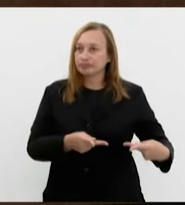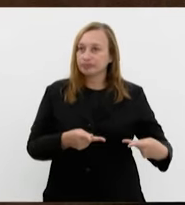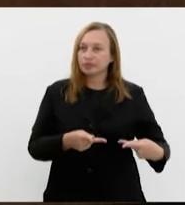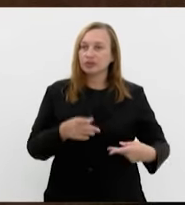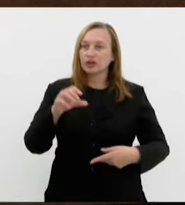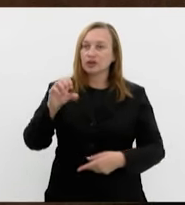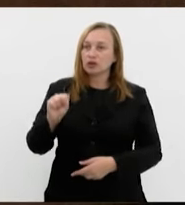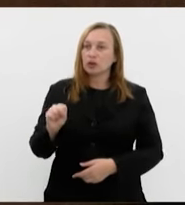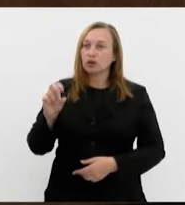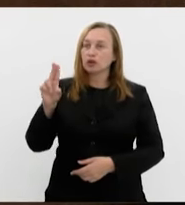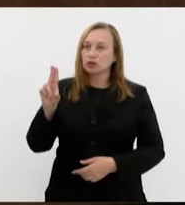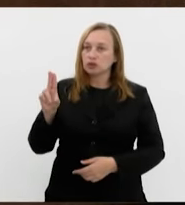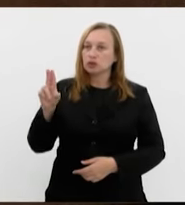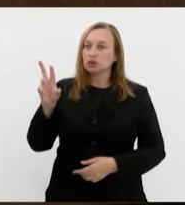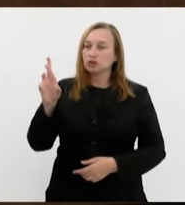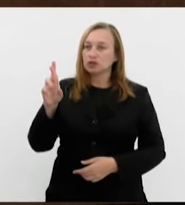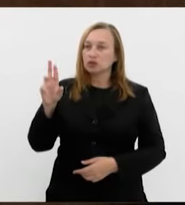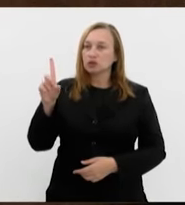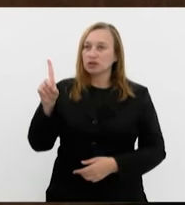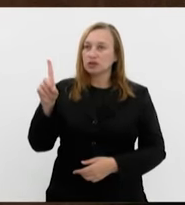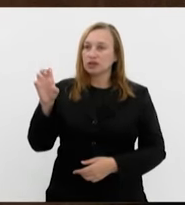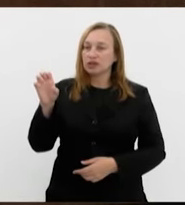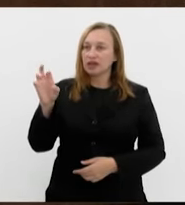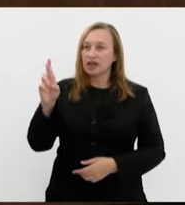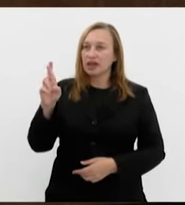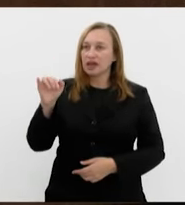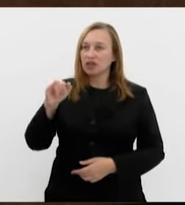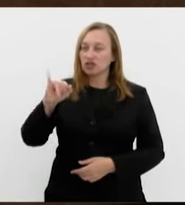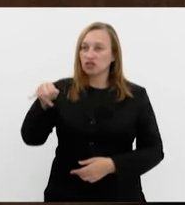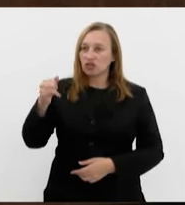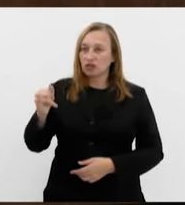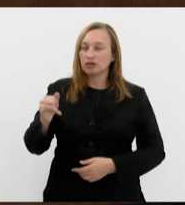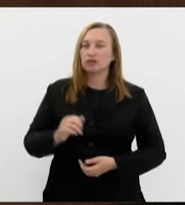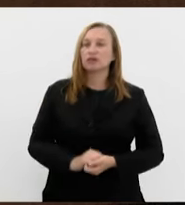e está aqui conosco, o